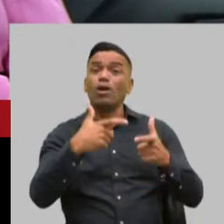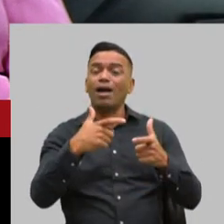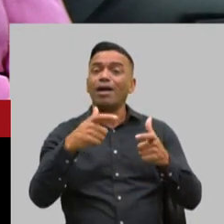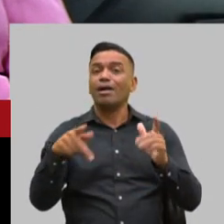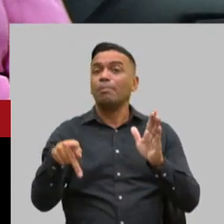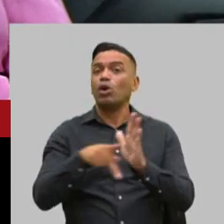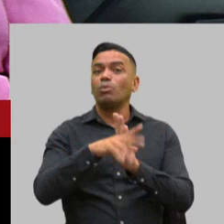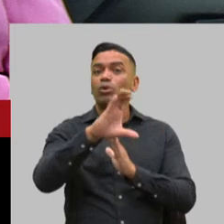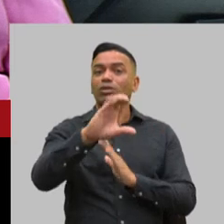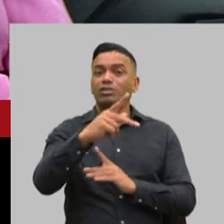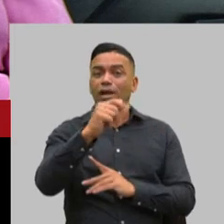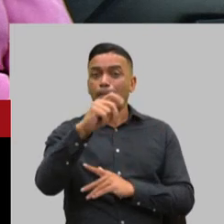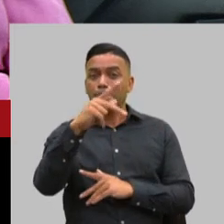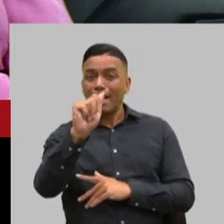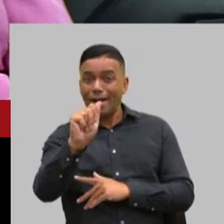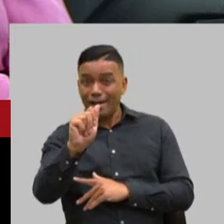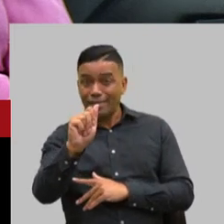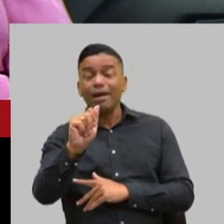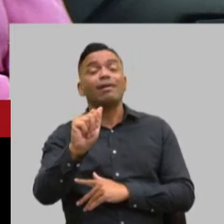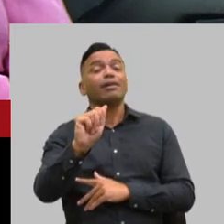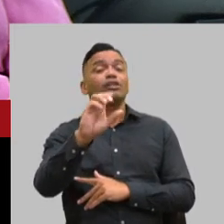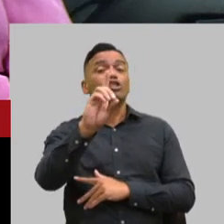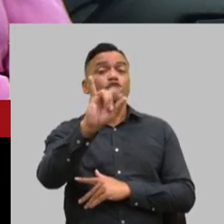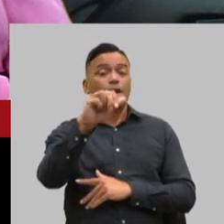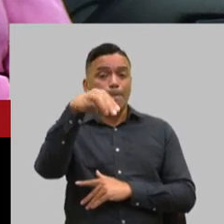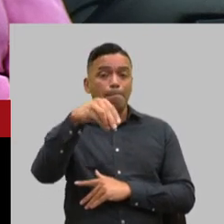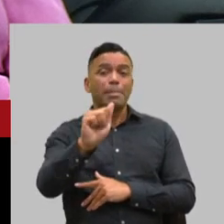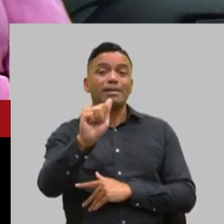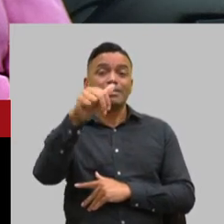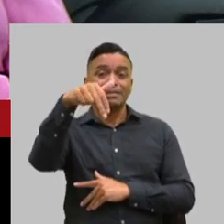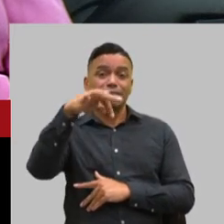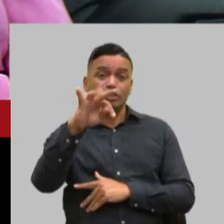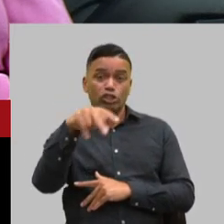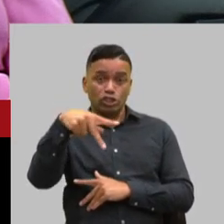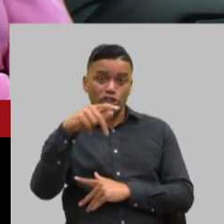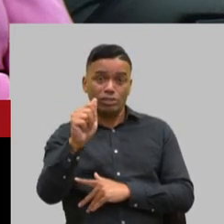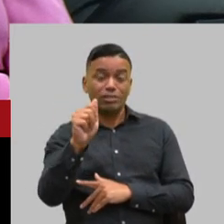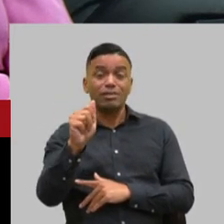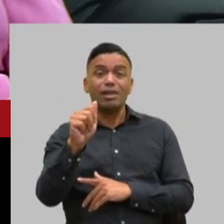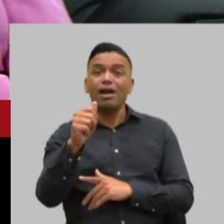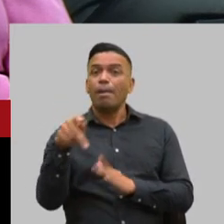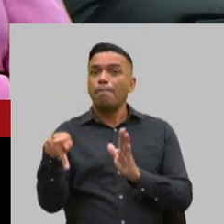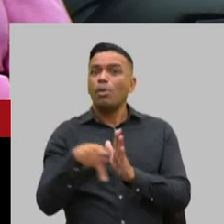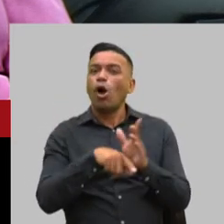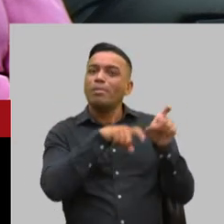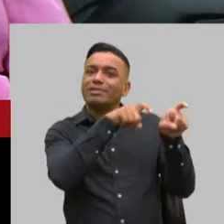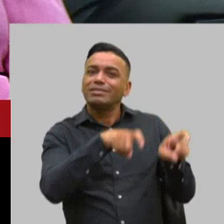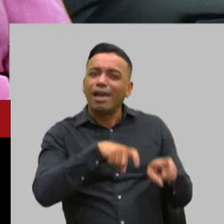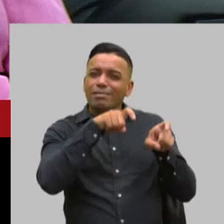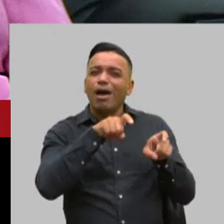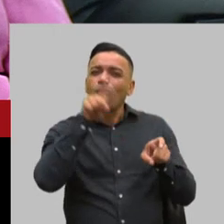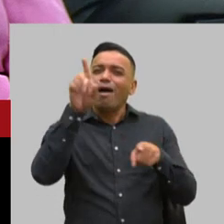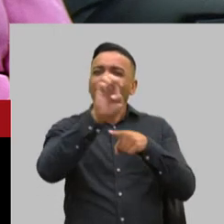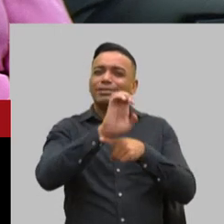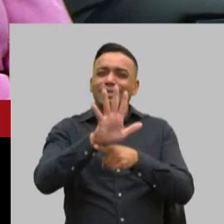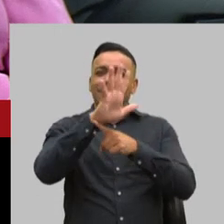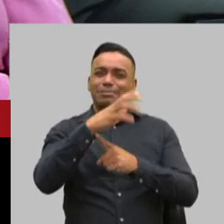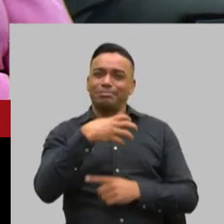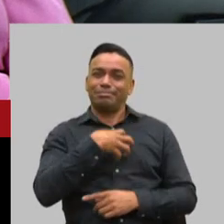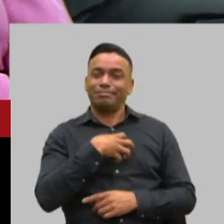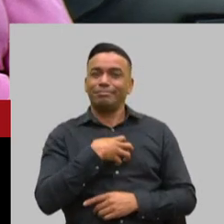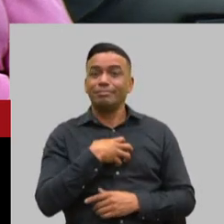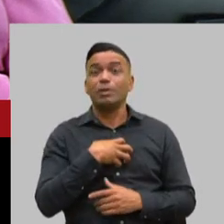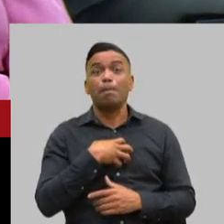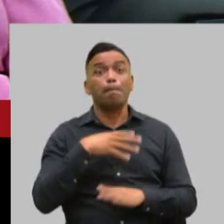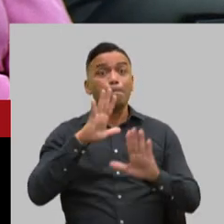e parte do sertão baiano. Temos certeza de que, ao longo dos tempos, Dom Vicente continuará